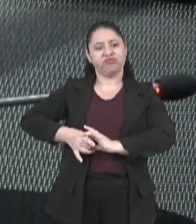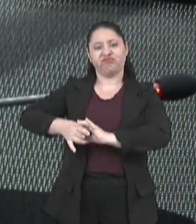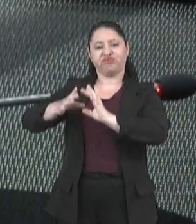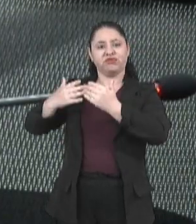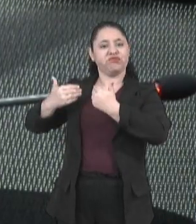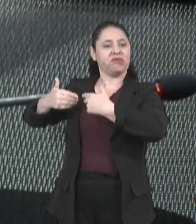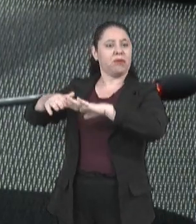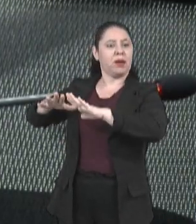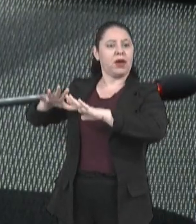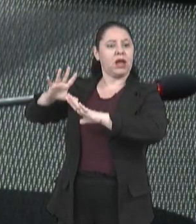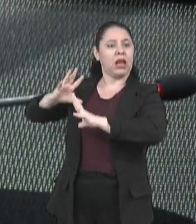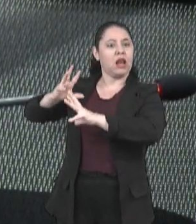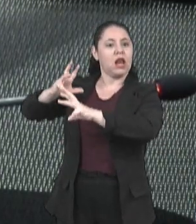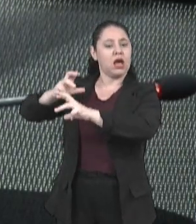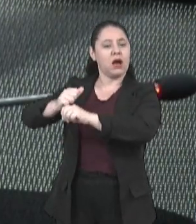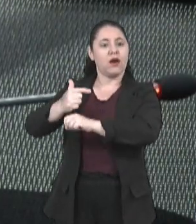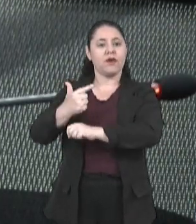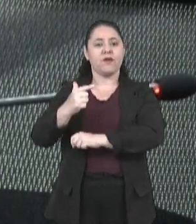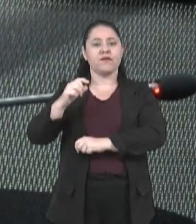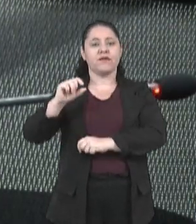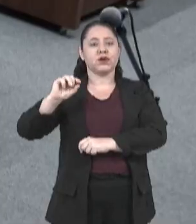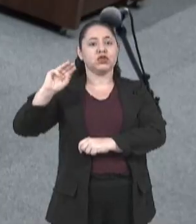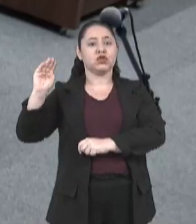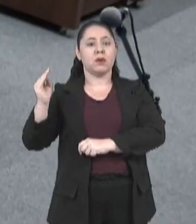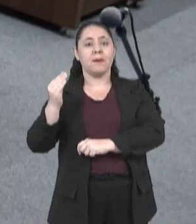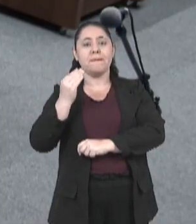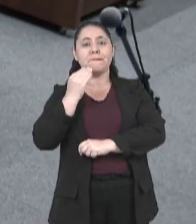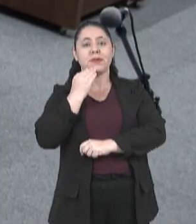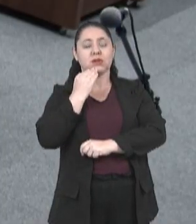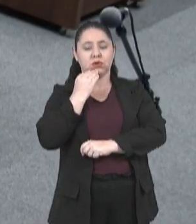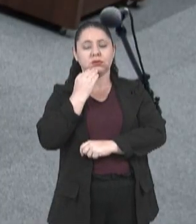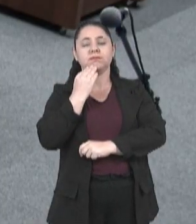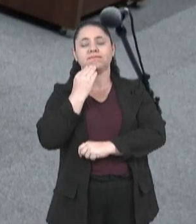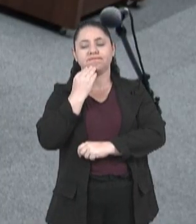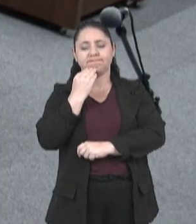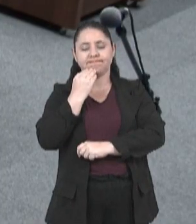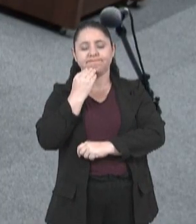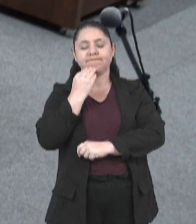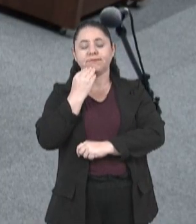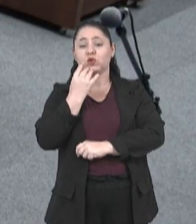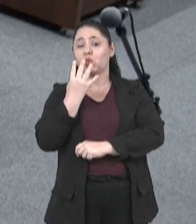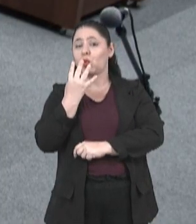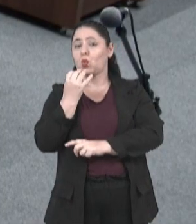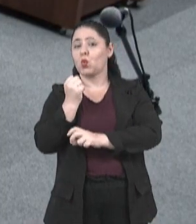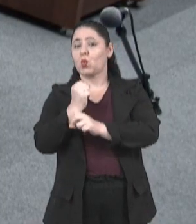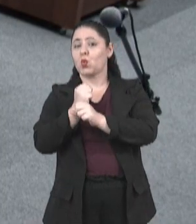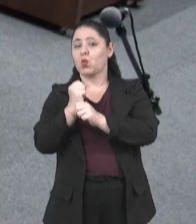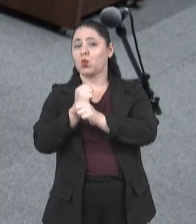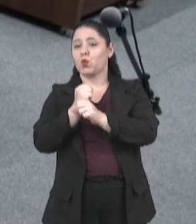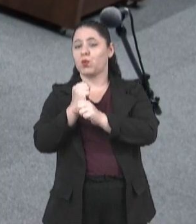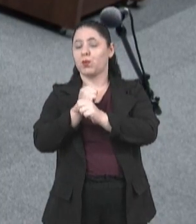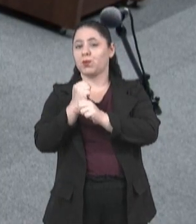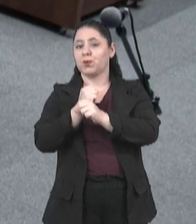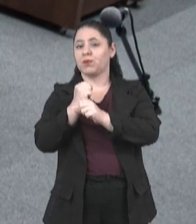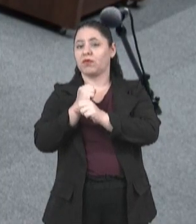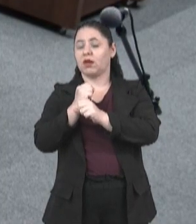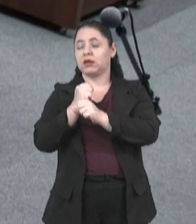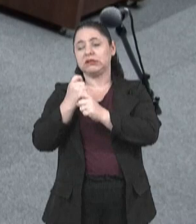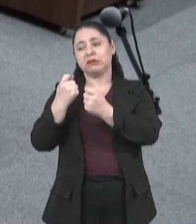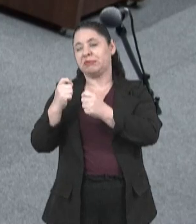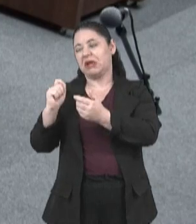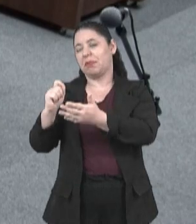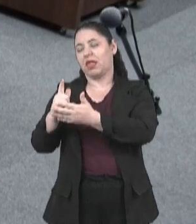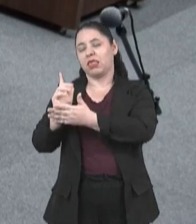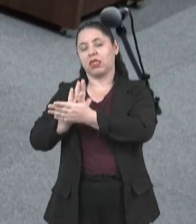isenção fiscal, de 20 bilhões para o agro. 20 bilhões em 4 anos. Portanto, senhor